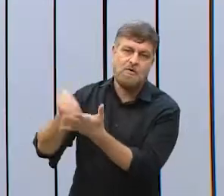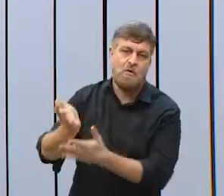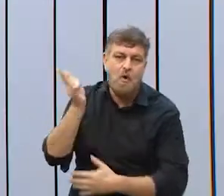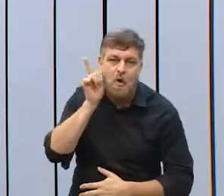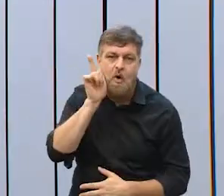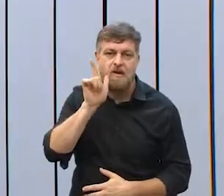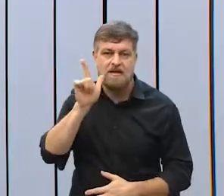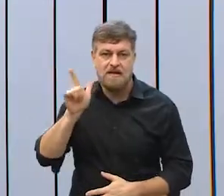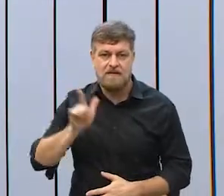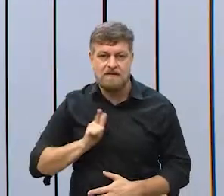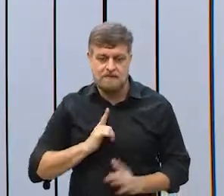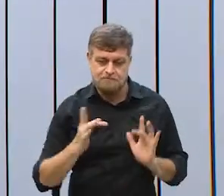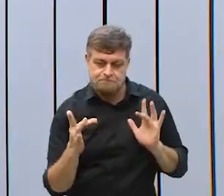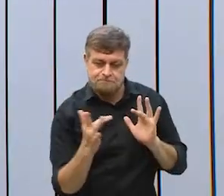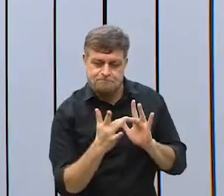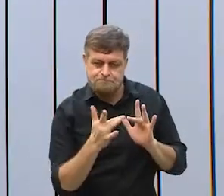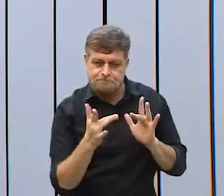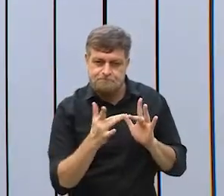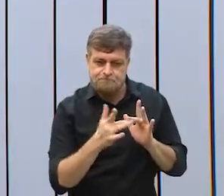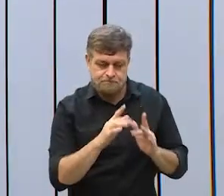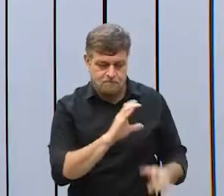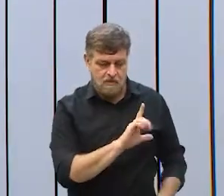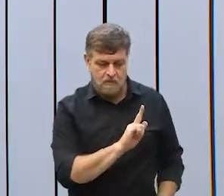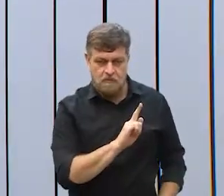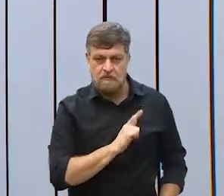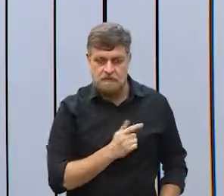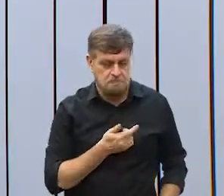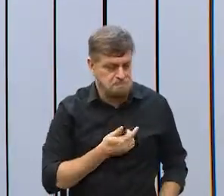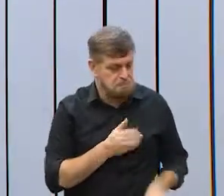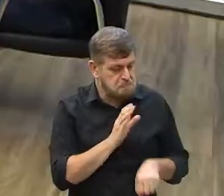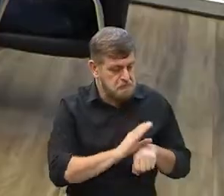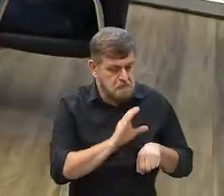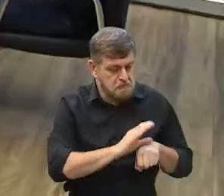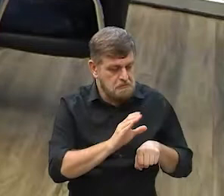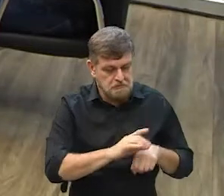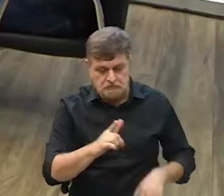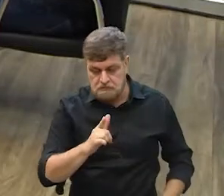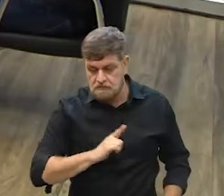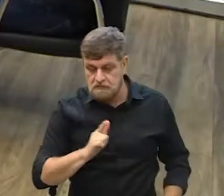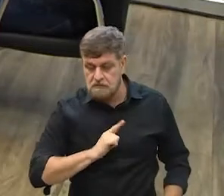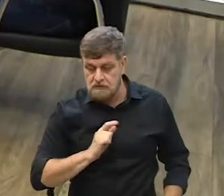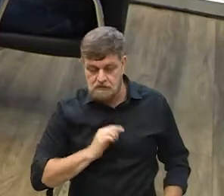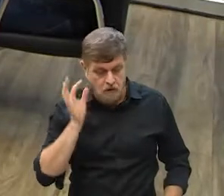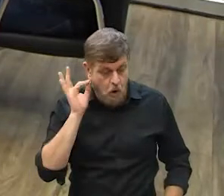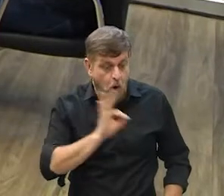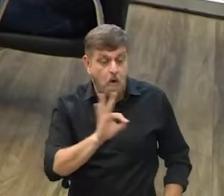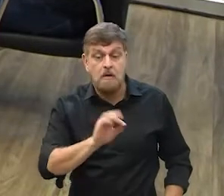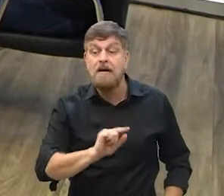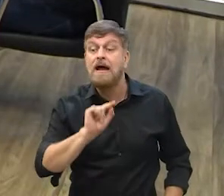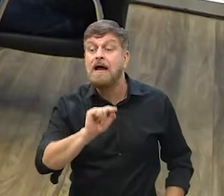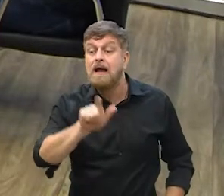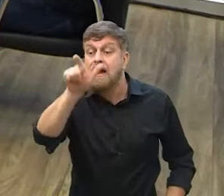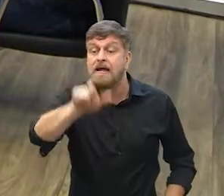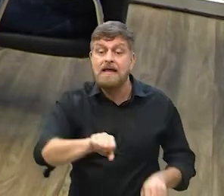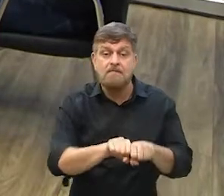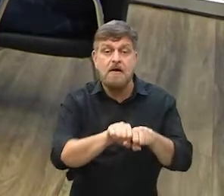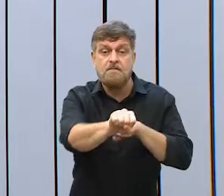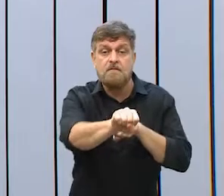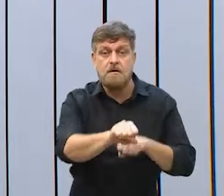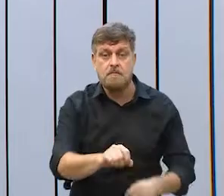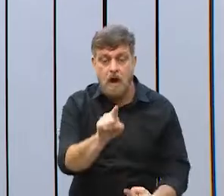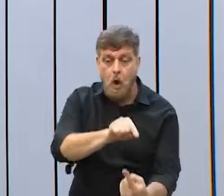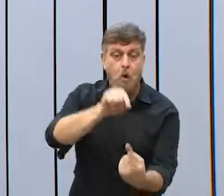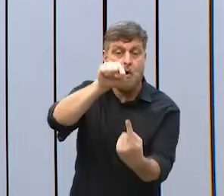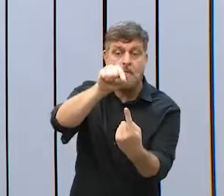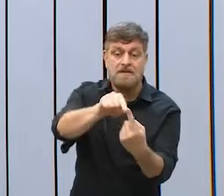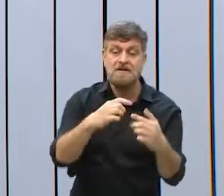essa ligação que nós não estamos tendo. Então, eu estou trazendo aí, o prefeito está trazendo, ótimo, mas para quem que ele está formando?